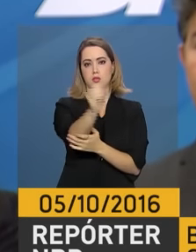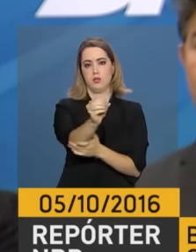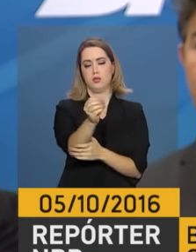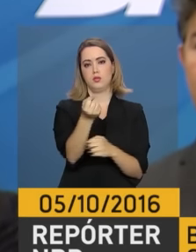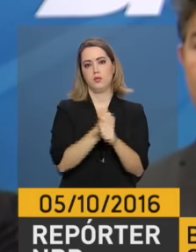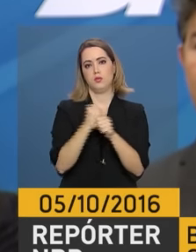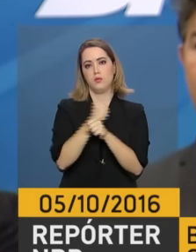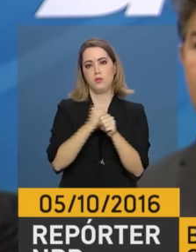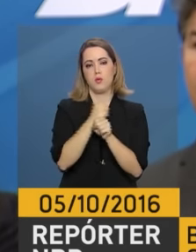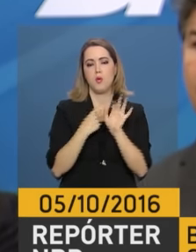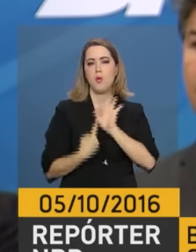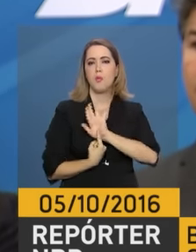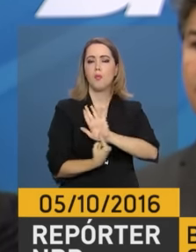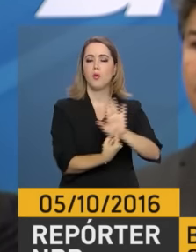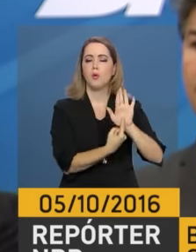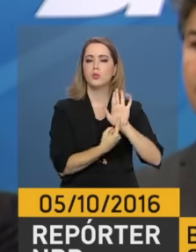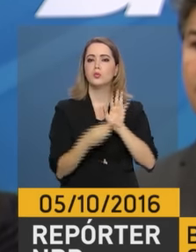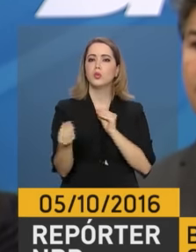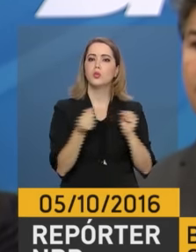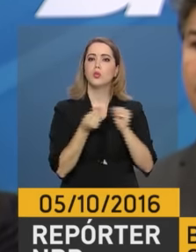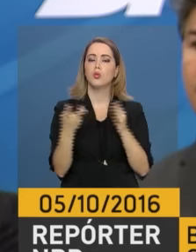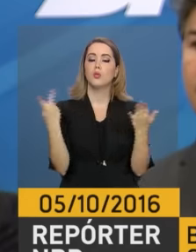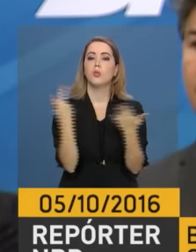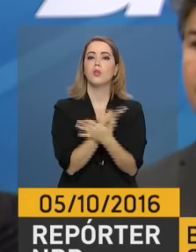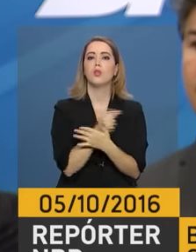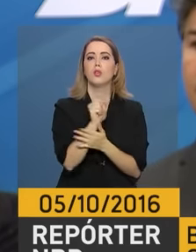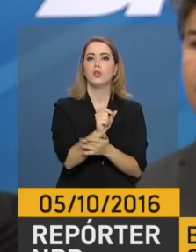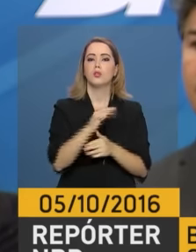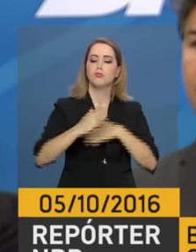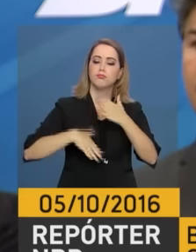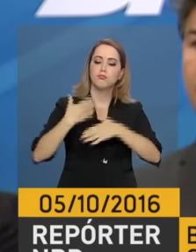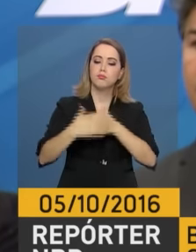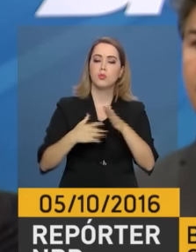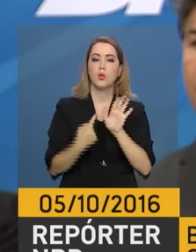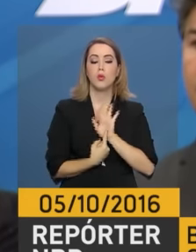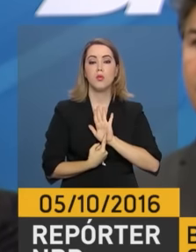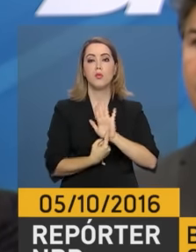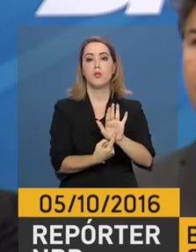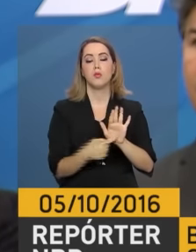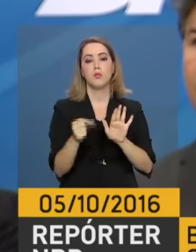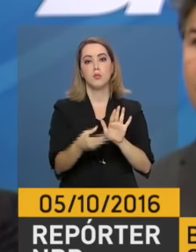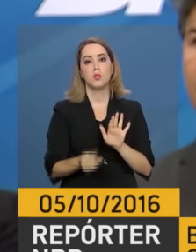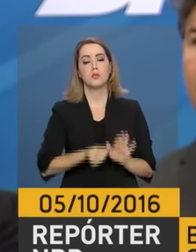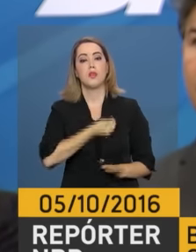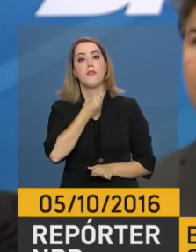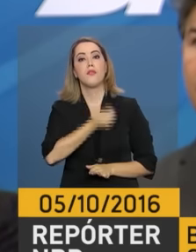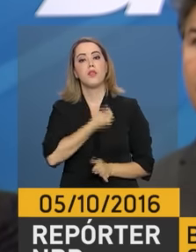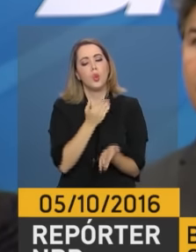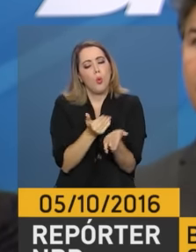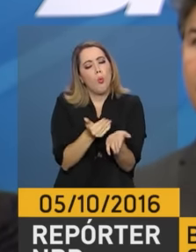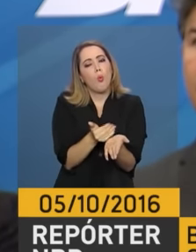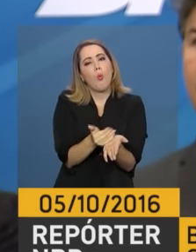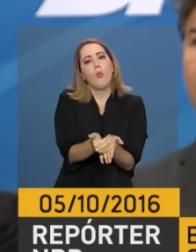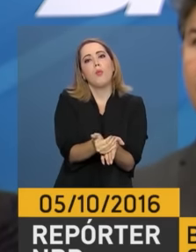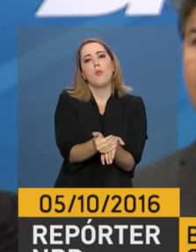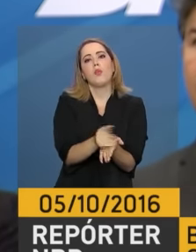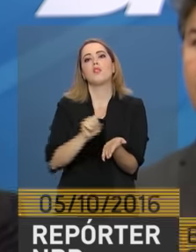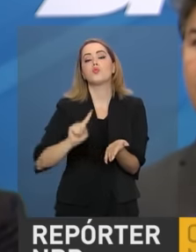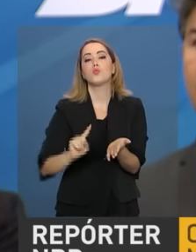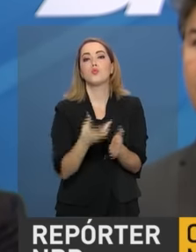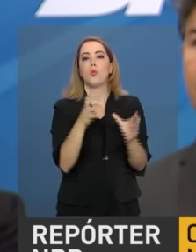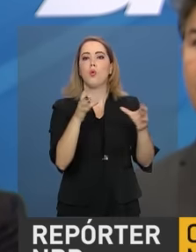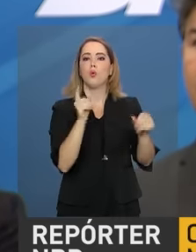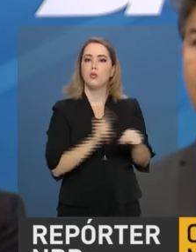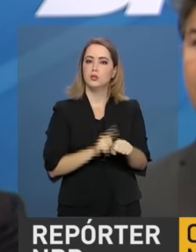mostram como se desenvolvem as competências e habilidades humanas, e apontam para o início da vida como um período crucial e único